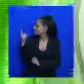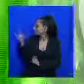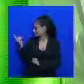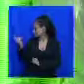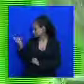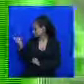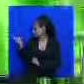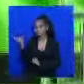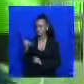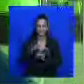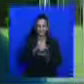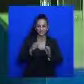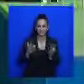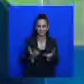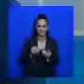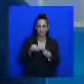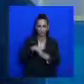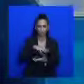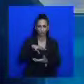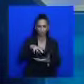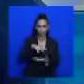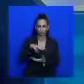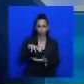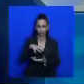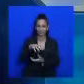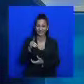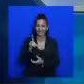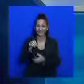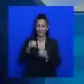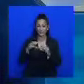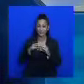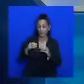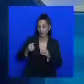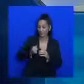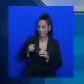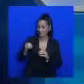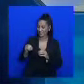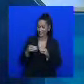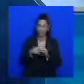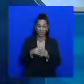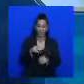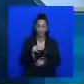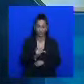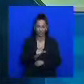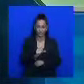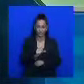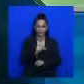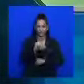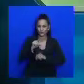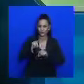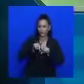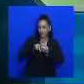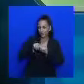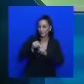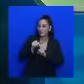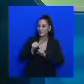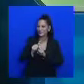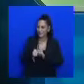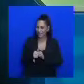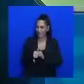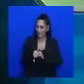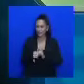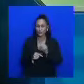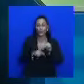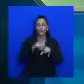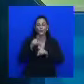valendo. Globo recarregado, embaralhando 10 bolas numeradas de 0 a 9. Super 7 com sorteios